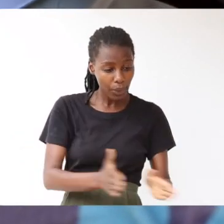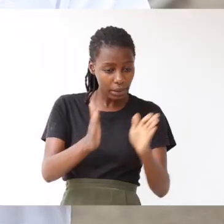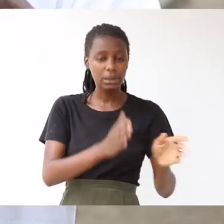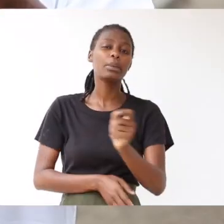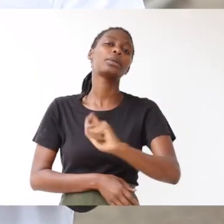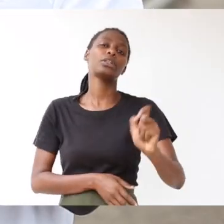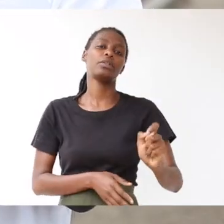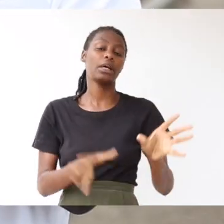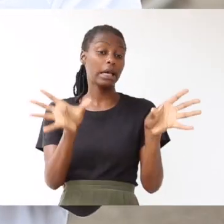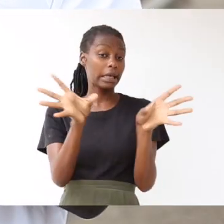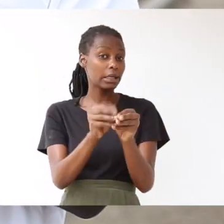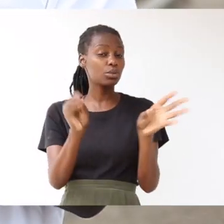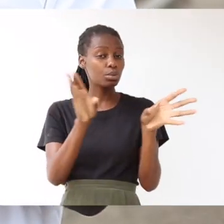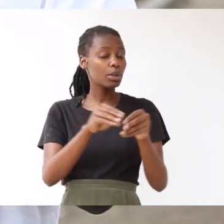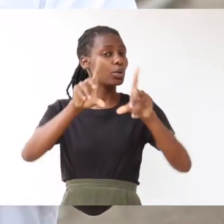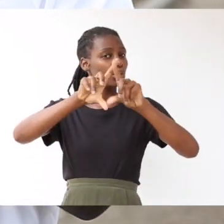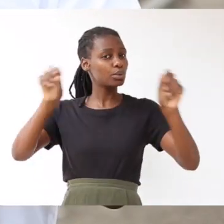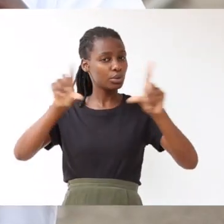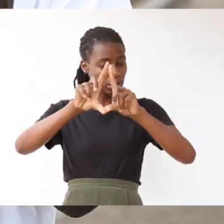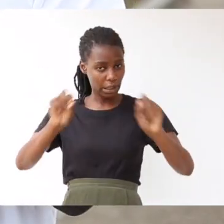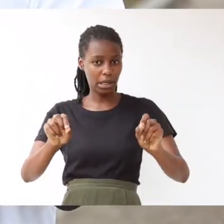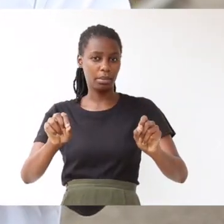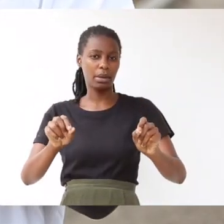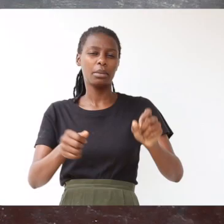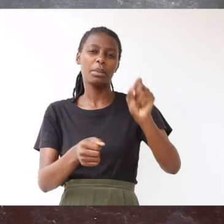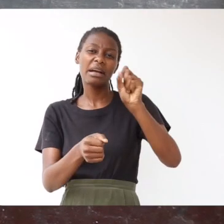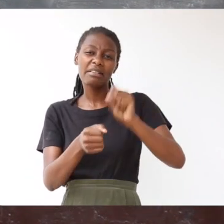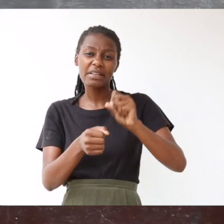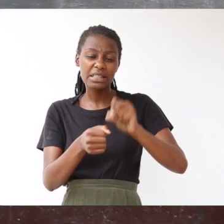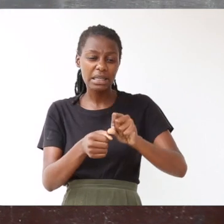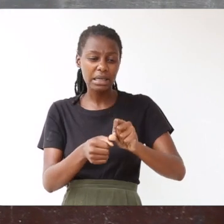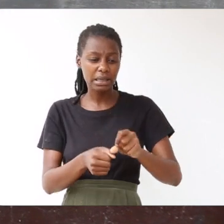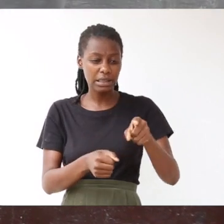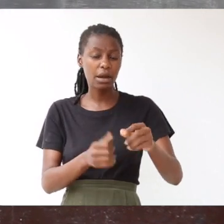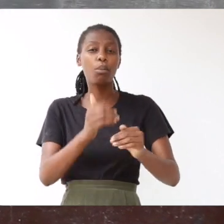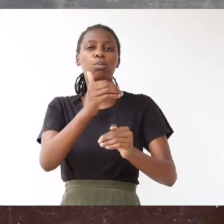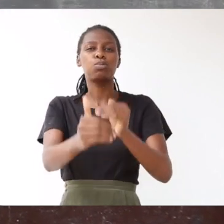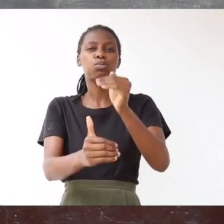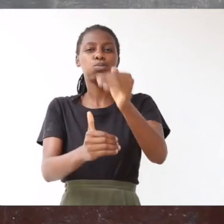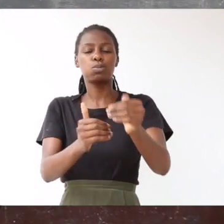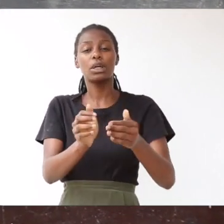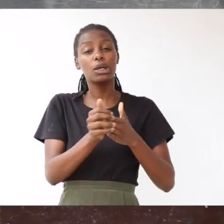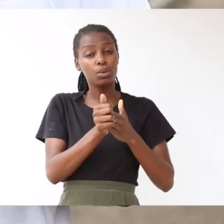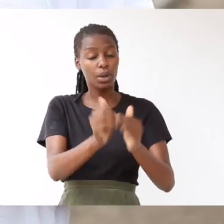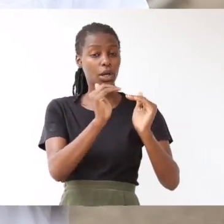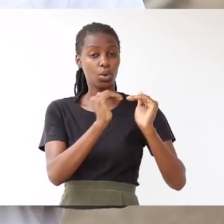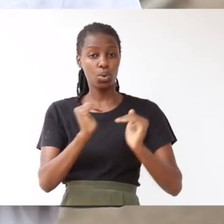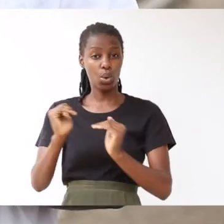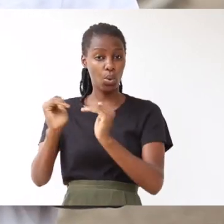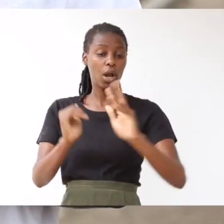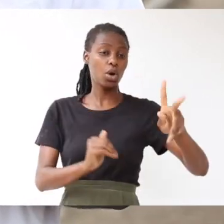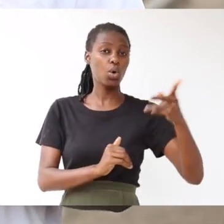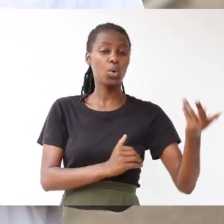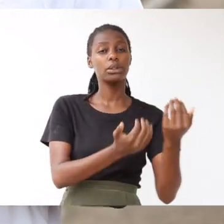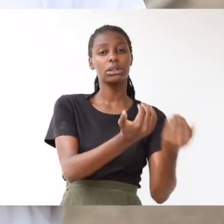escrever. Resumir a matéria, fazer um sumo no sentido de avançar ao ritmo delas